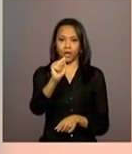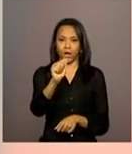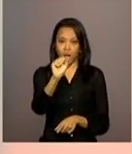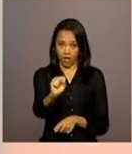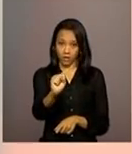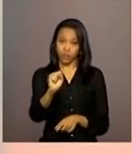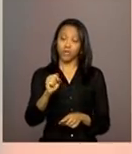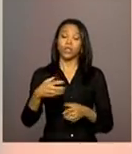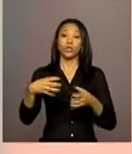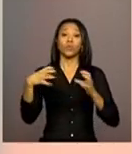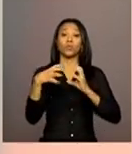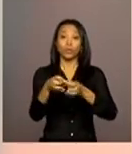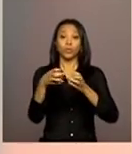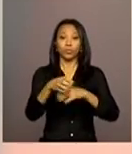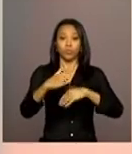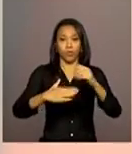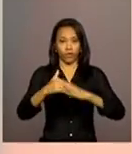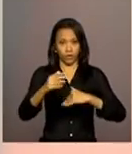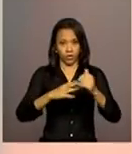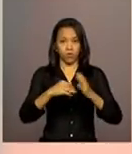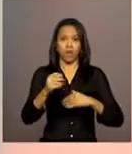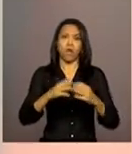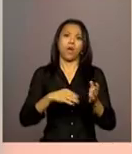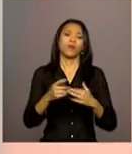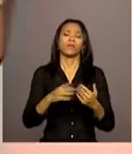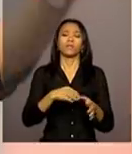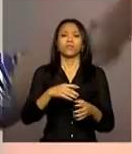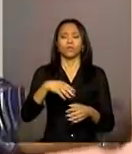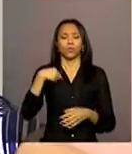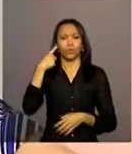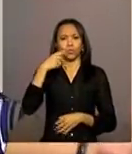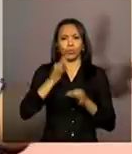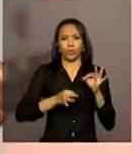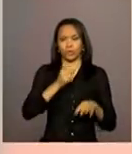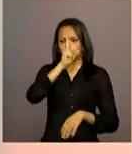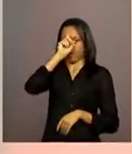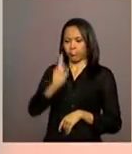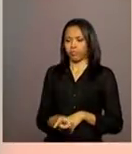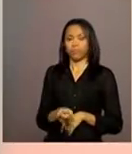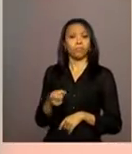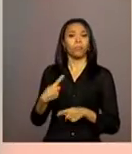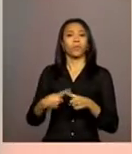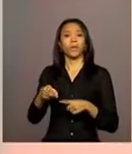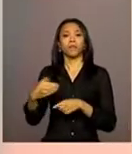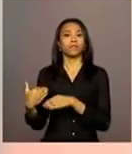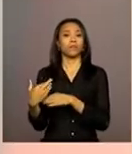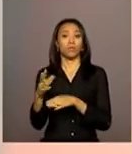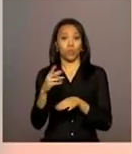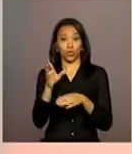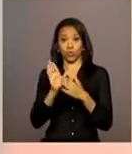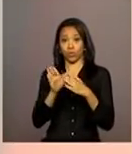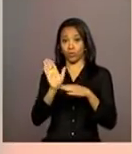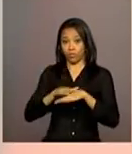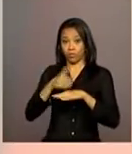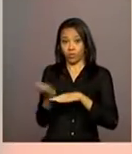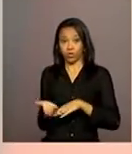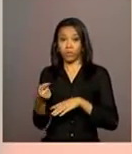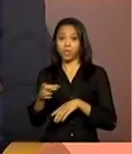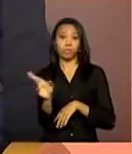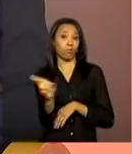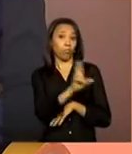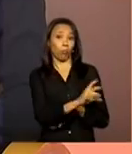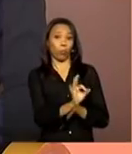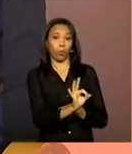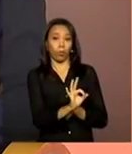inclusive ameaça de de prisão por não responder uma demanda do Judiciário né isso já aconteceu que tipo